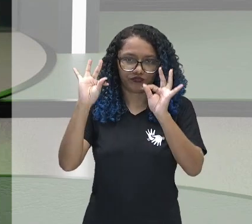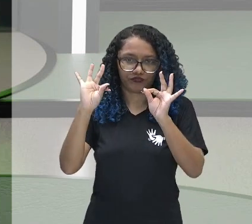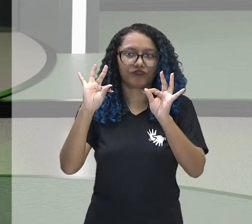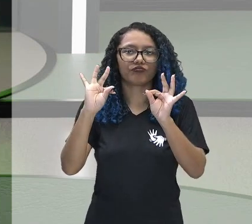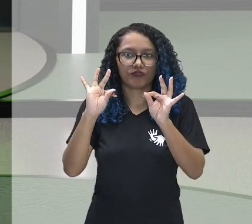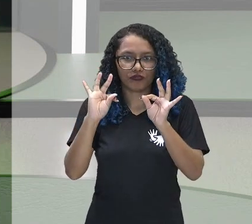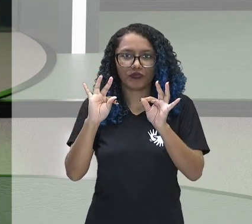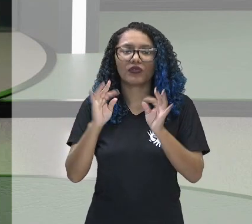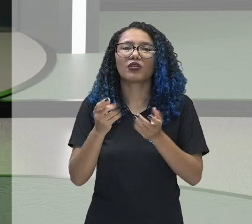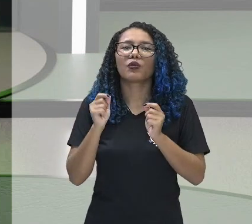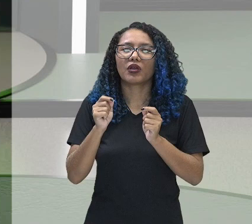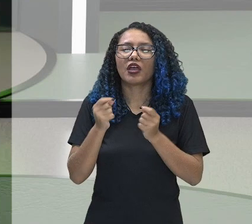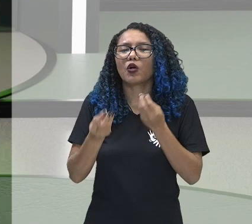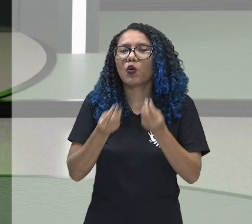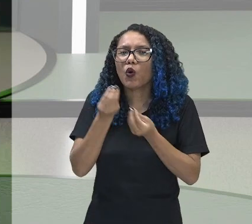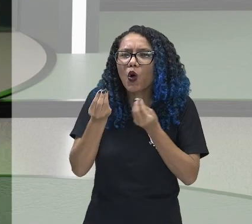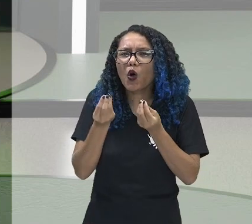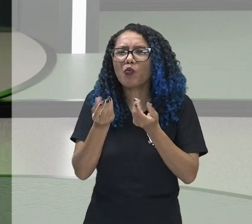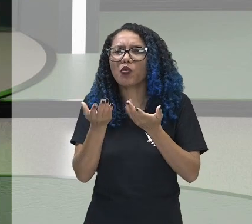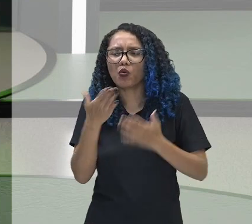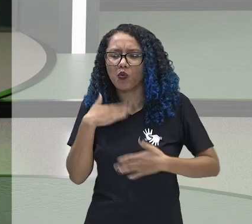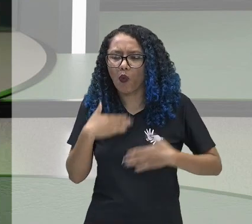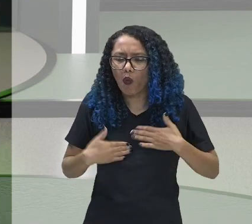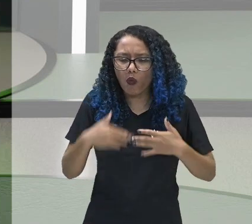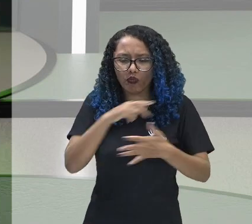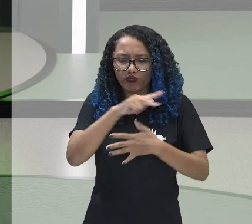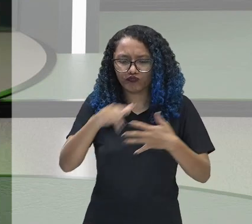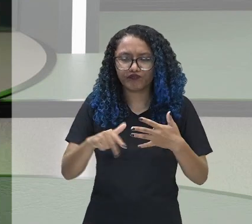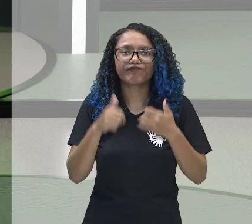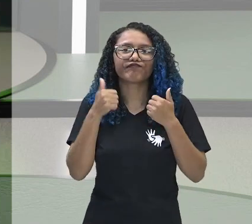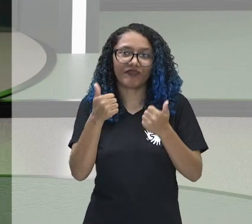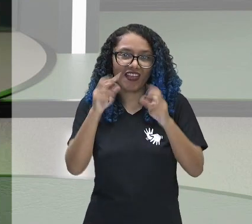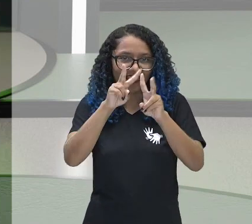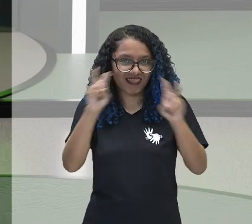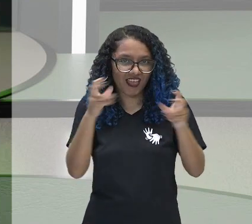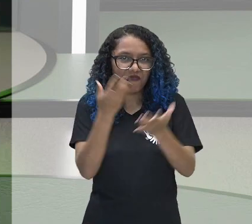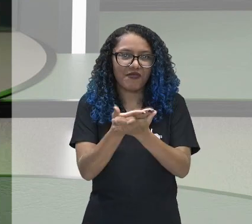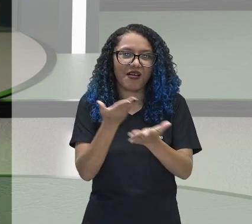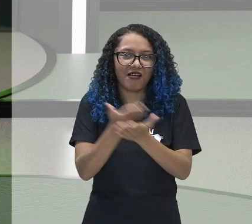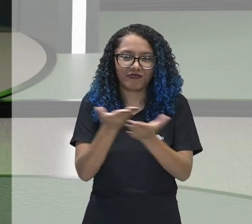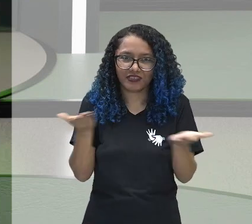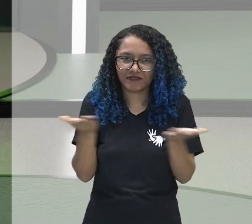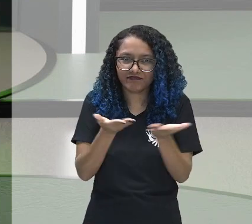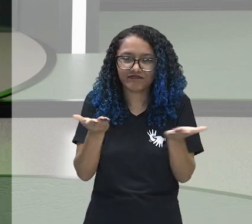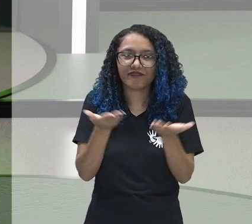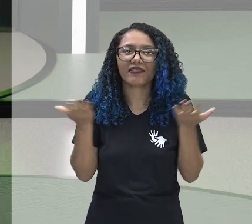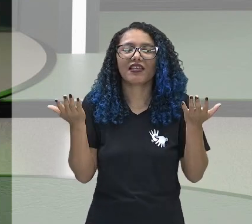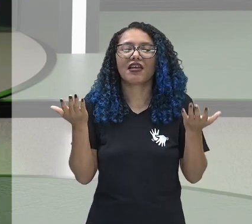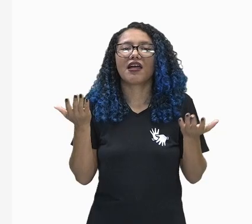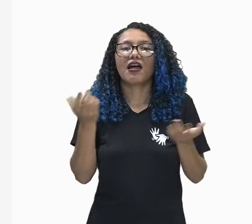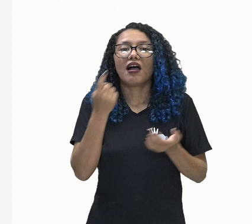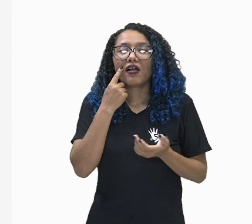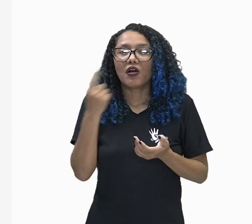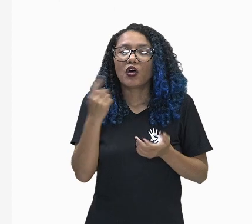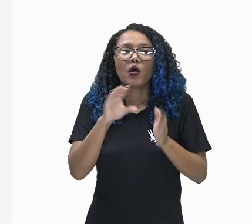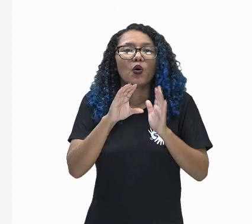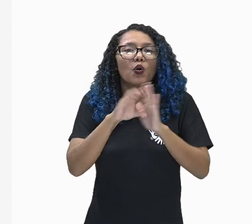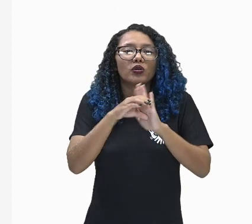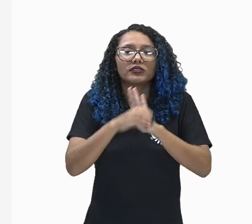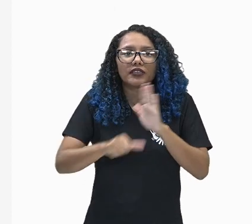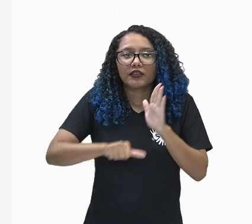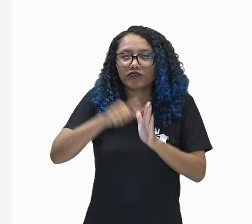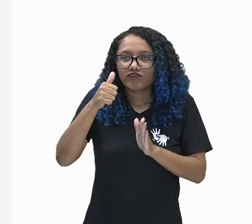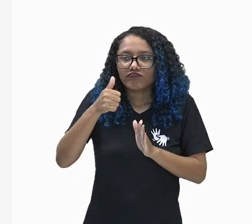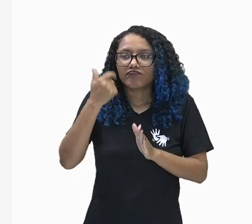trabalhar manipulando os seres vivos. Essa é a nossa aula de hoje. Vamos conhecer aí o nosso primeiro conceito,